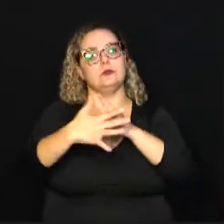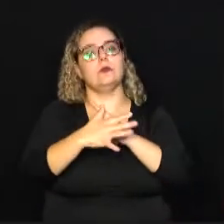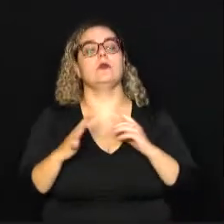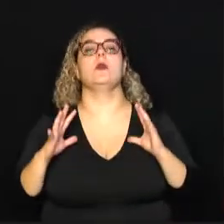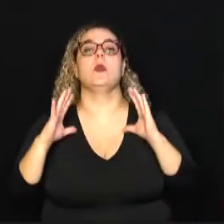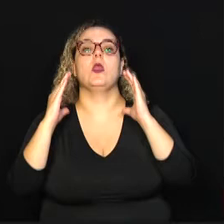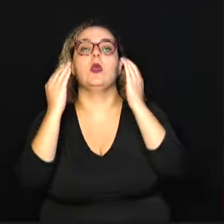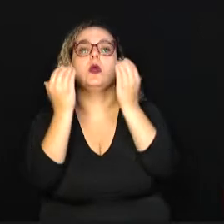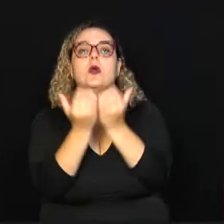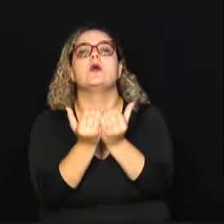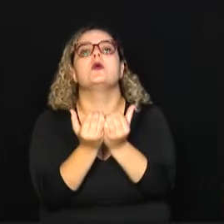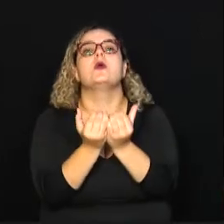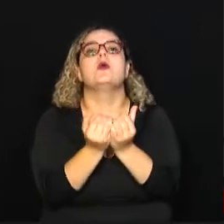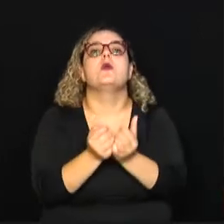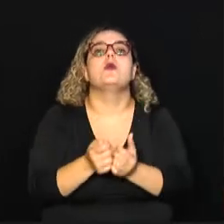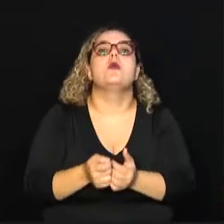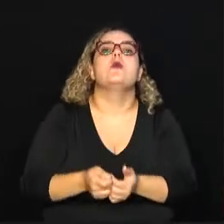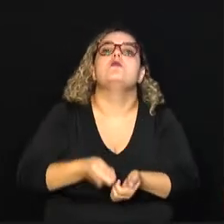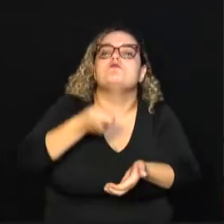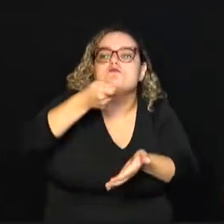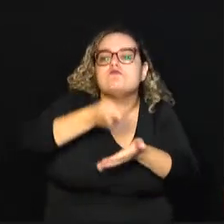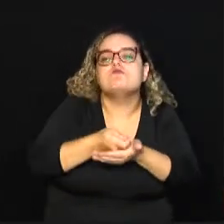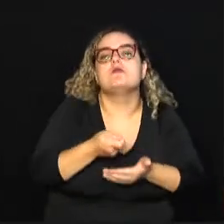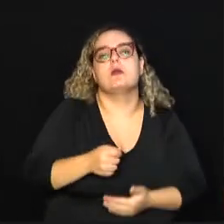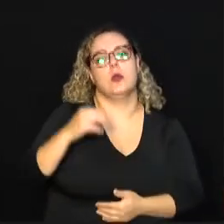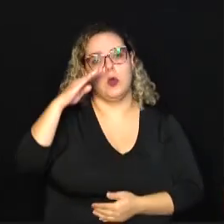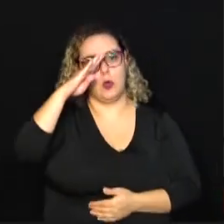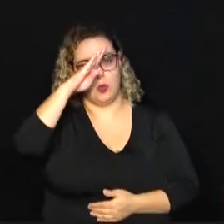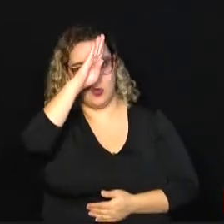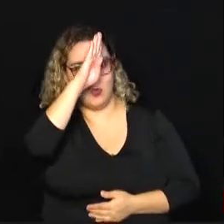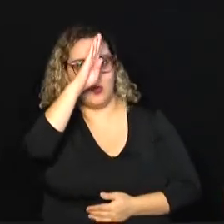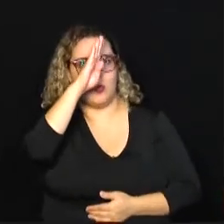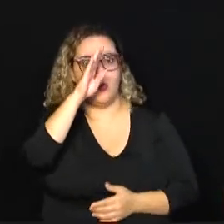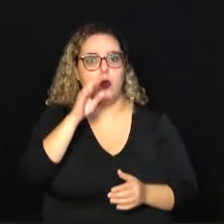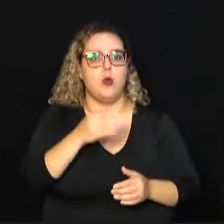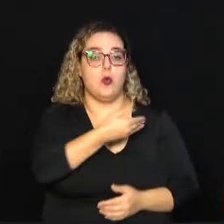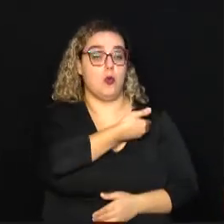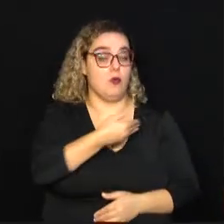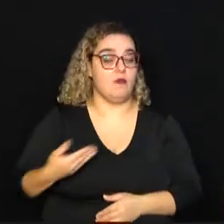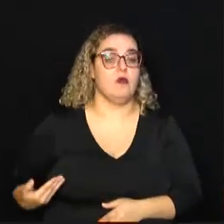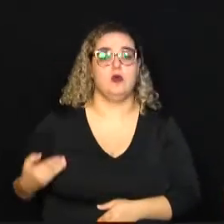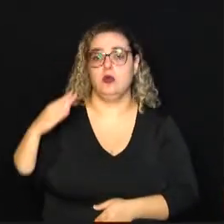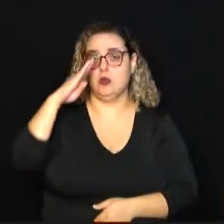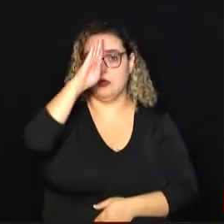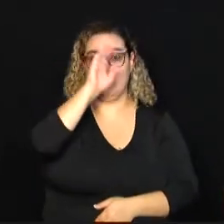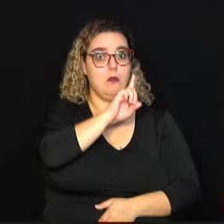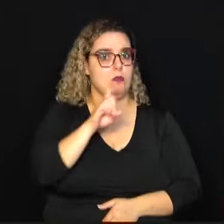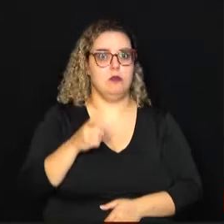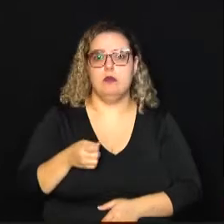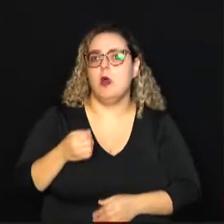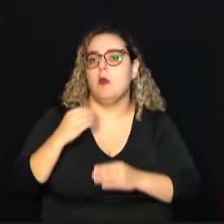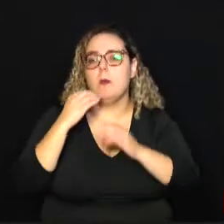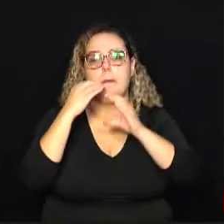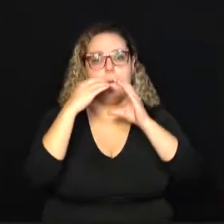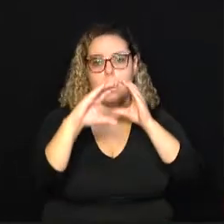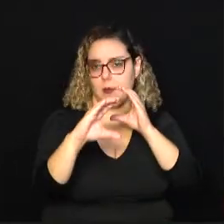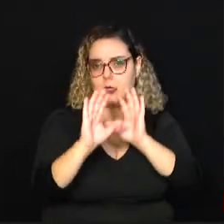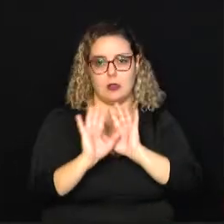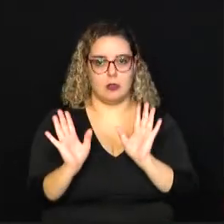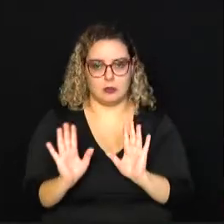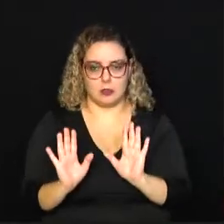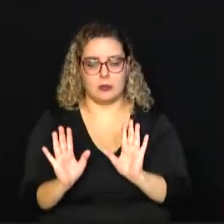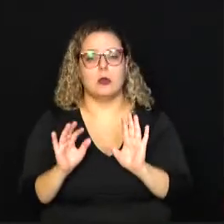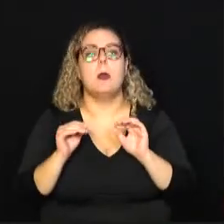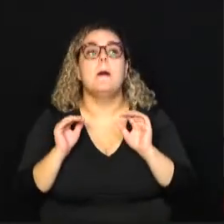que o Jair Bolsonaro fez claramente, né, ali o governo do Bolsonaro fez. Eles não publicaram isso, mas é muito nítido, tem muitas